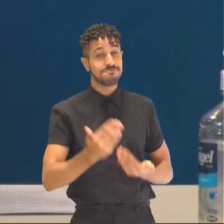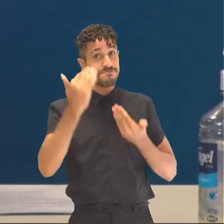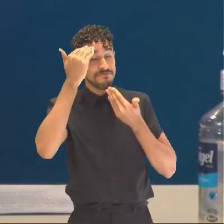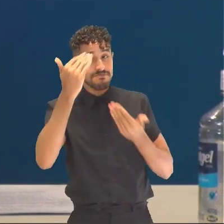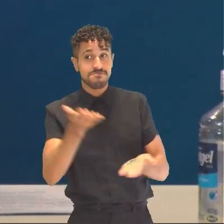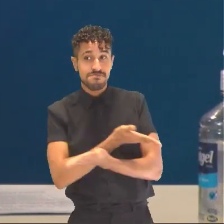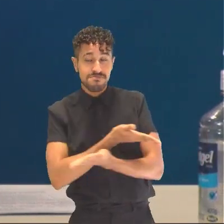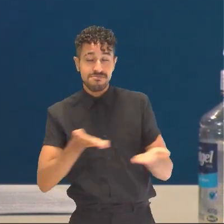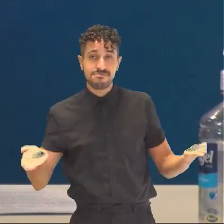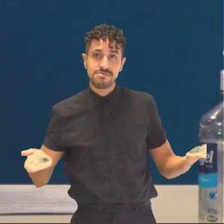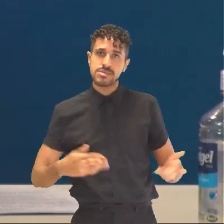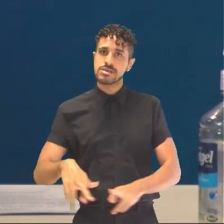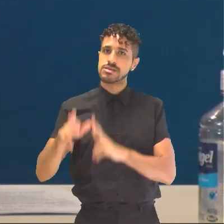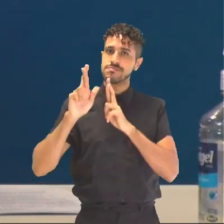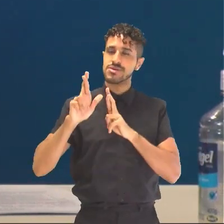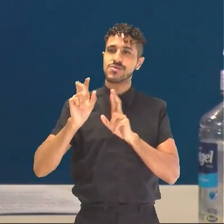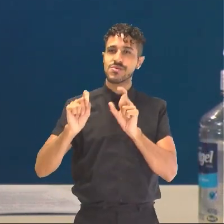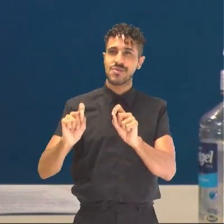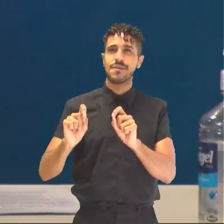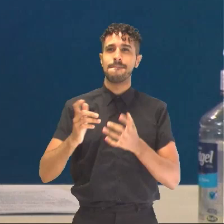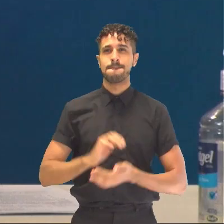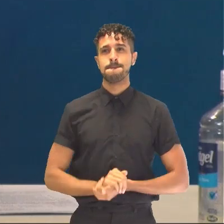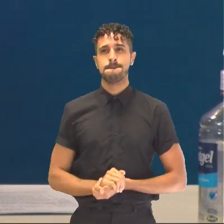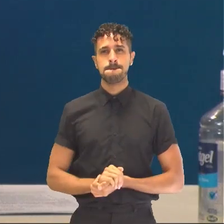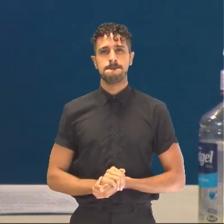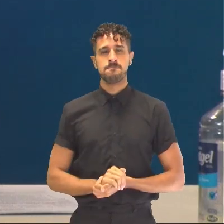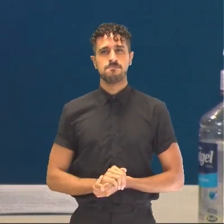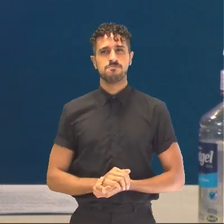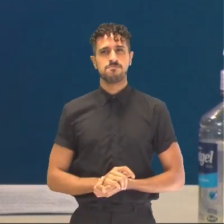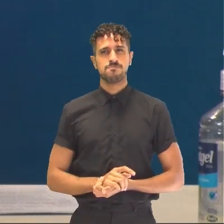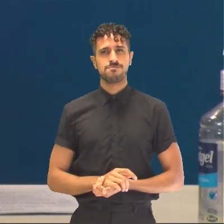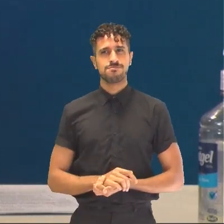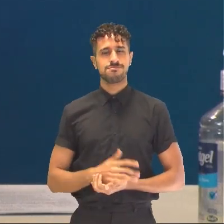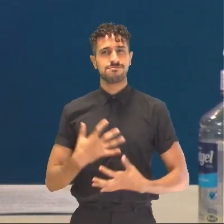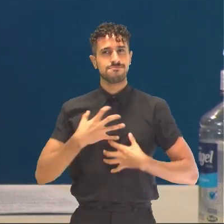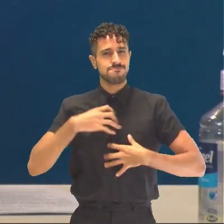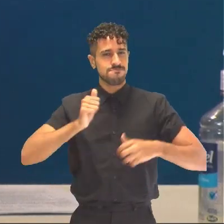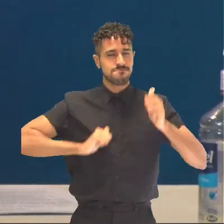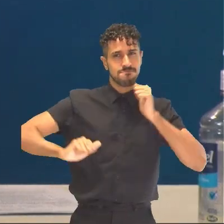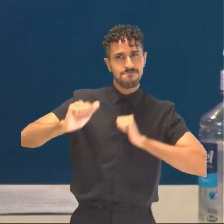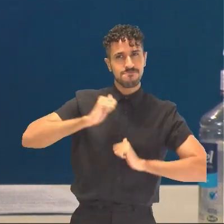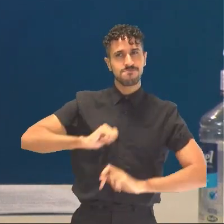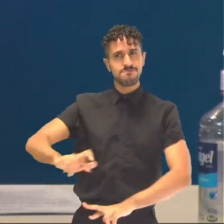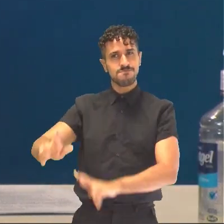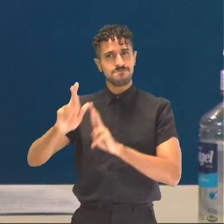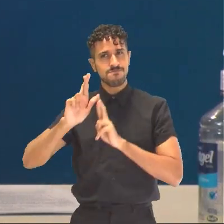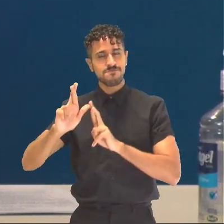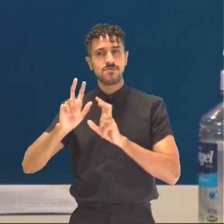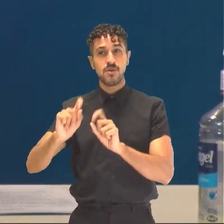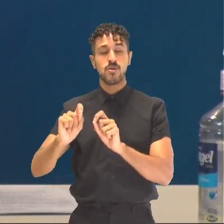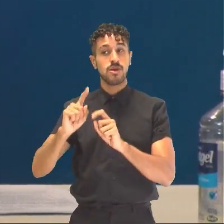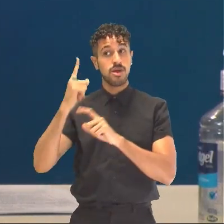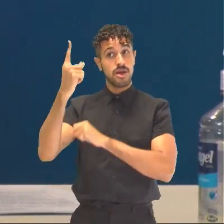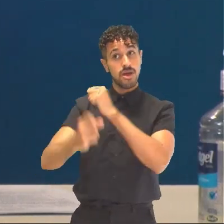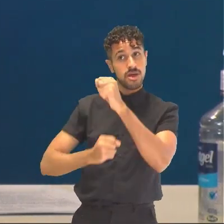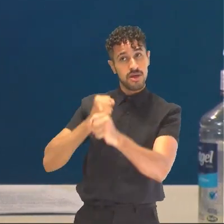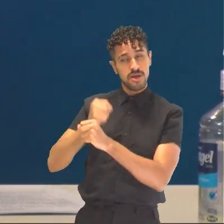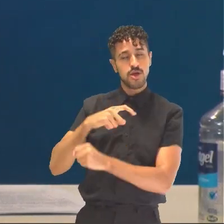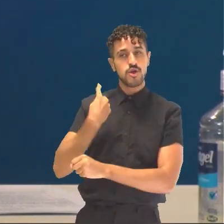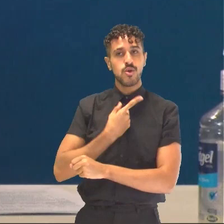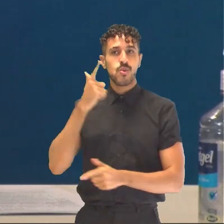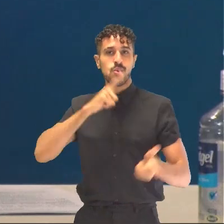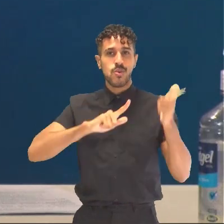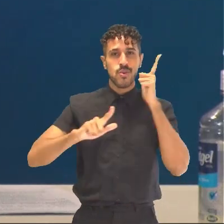obrigado e esperamos aí com muita animação e com muita esperança que no ano que vem nós